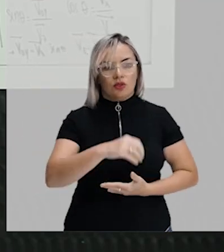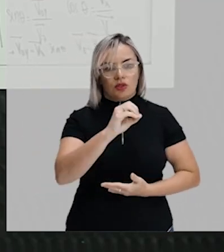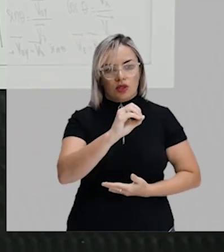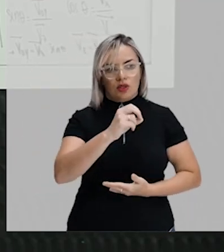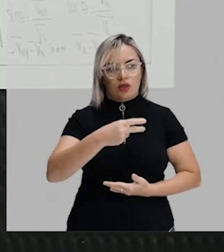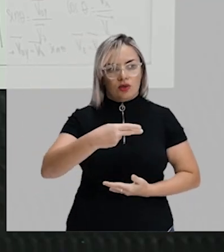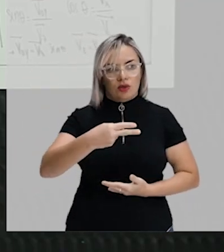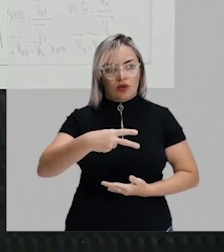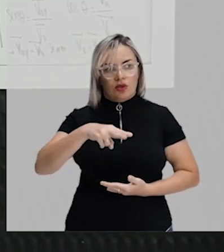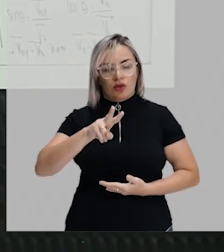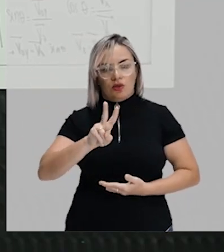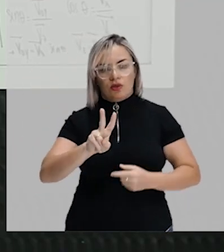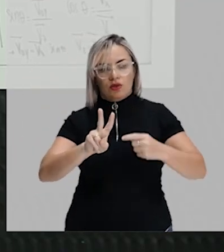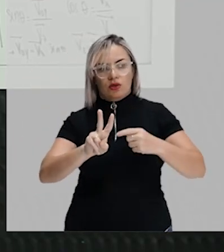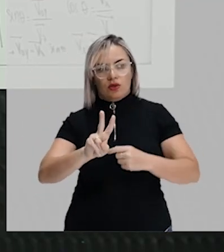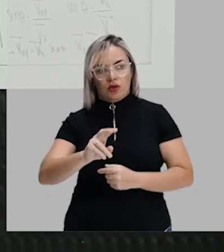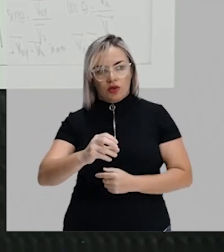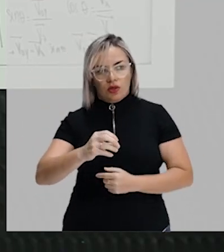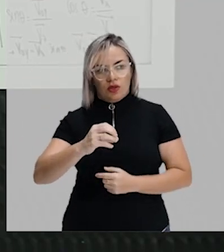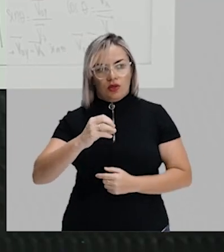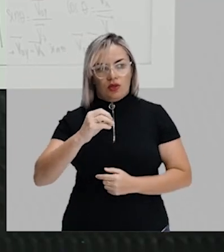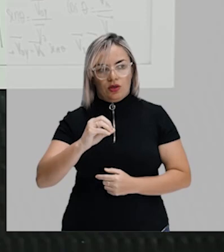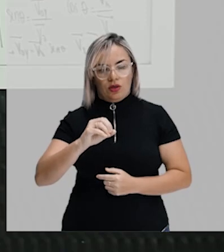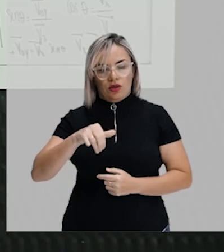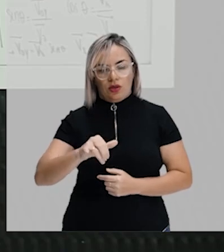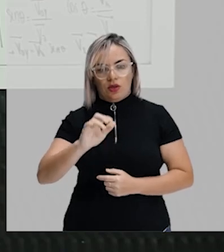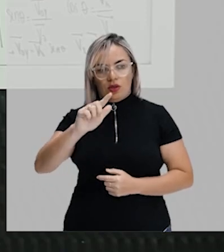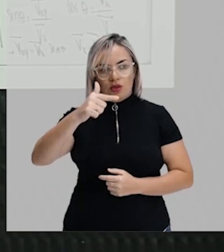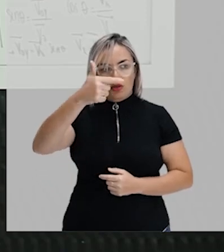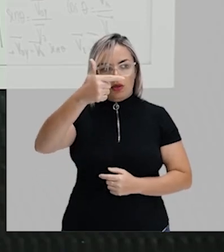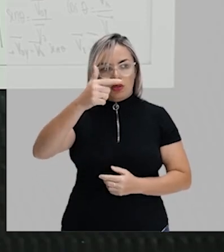2 vezes a gravidade, como é negativo aqui, né?